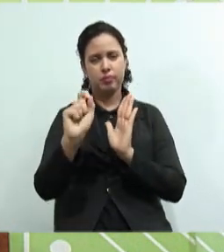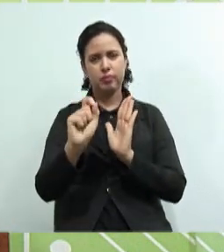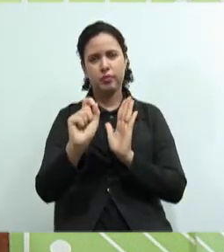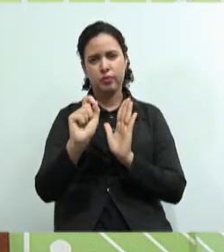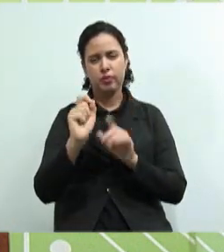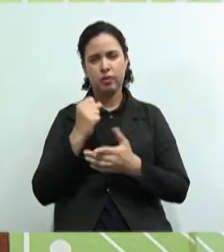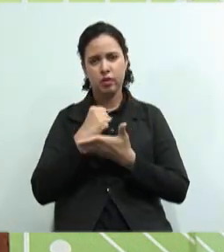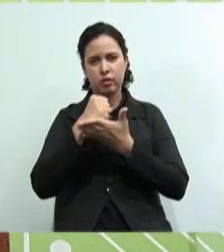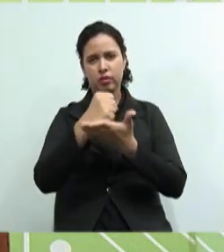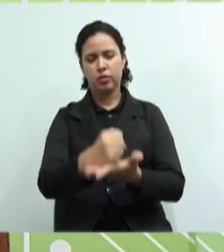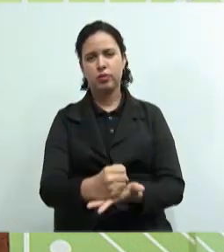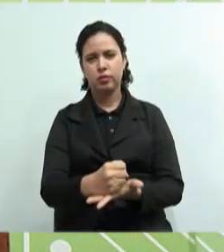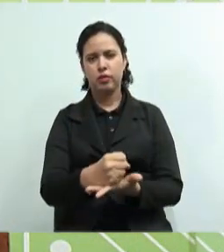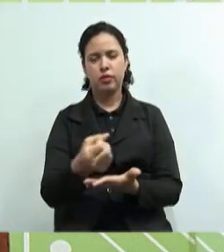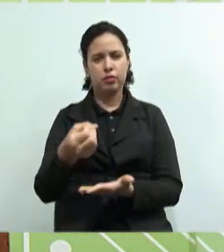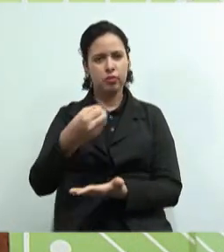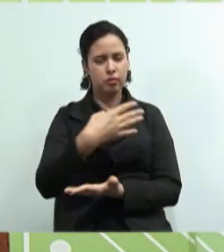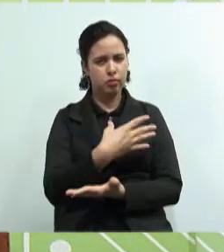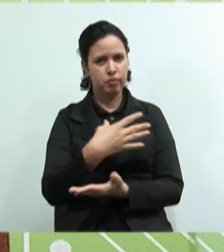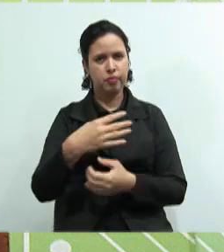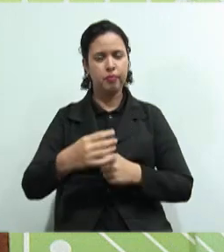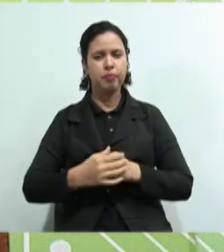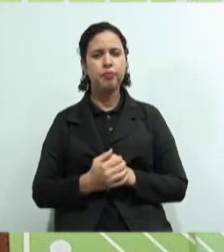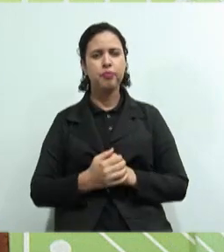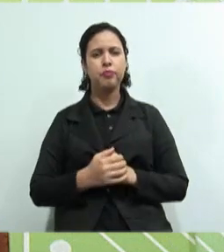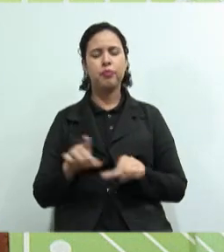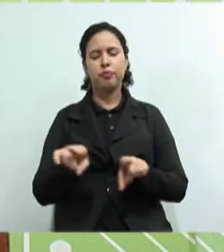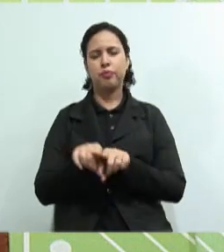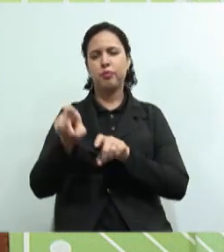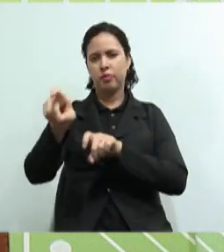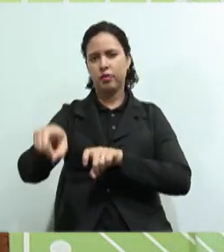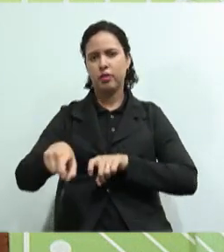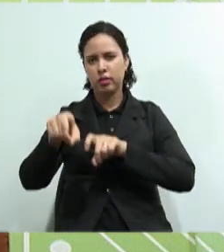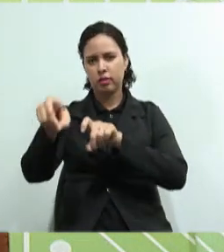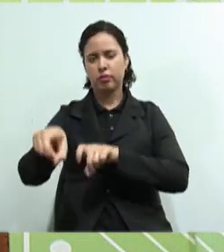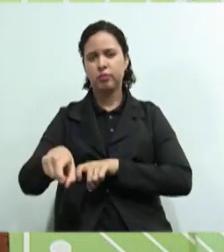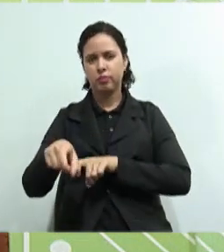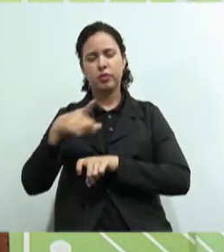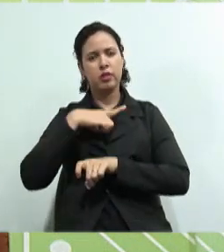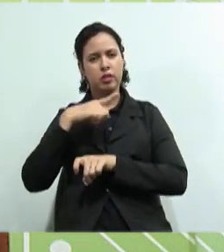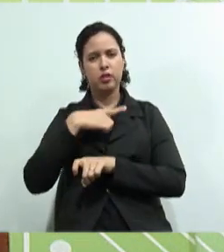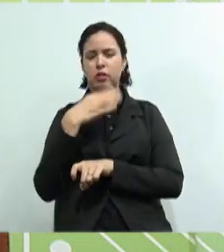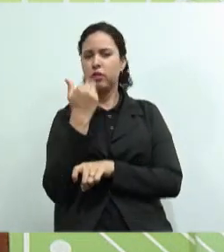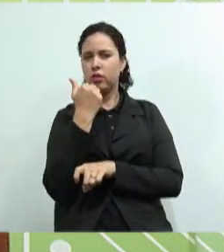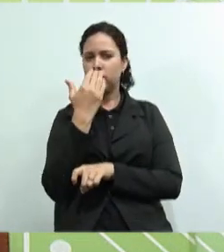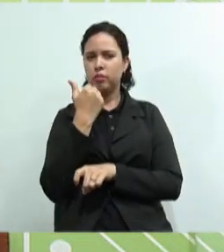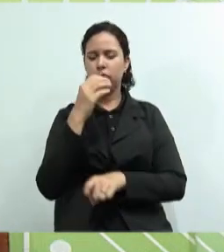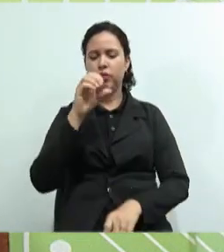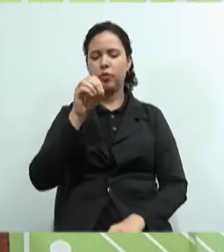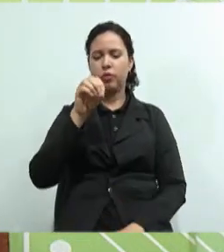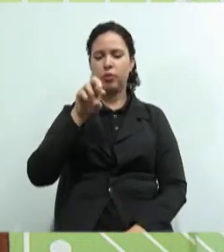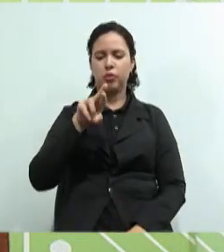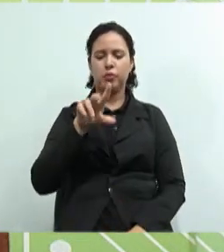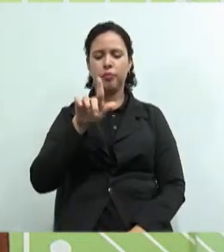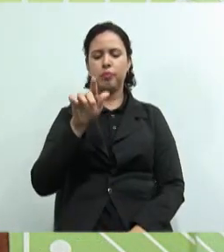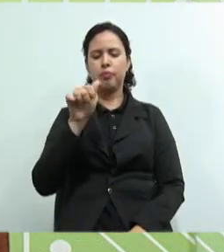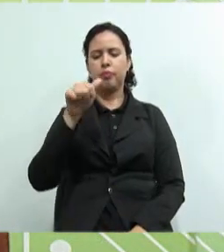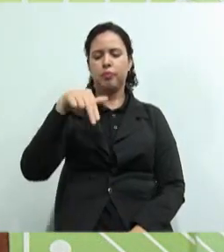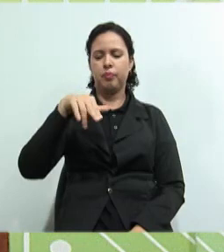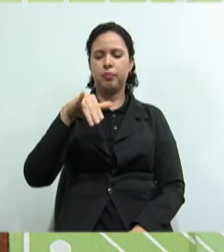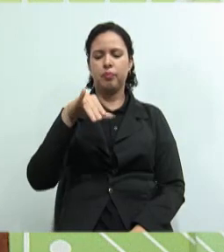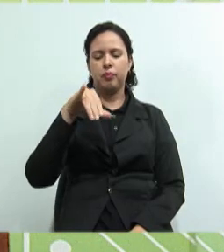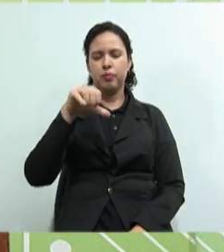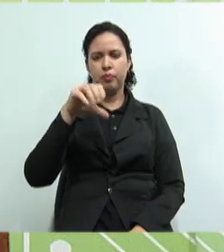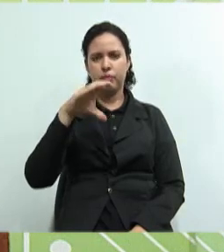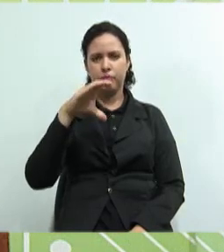impacto, podem ter nomes específicos. Na agricultura, a gente fala do alimento orgânico. A gente vai ter alguns ISOs, que